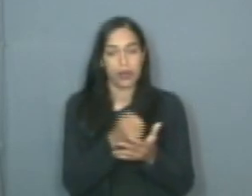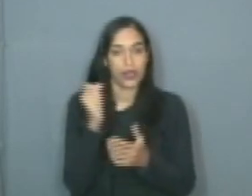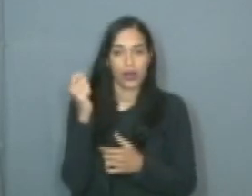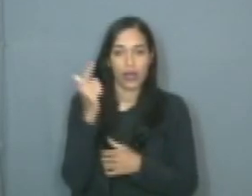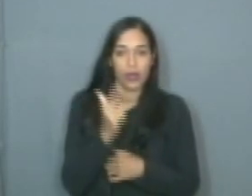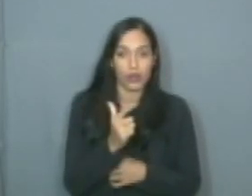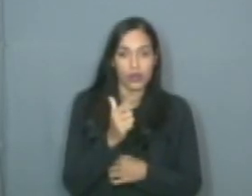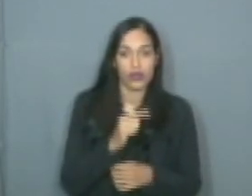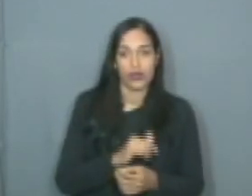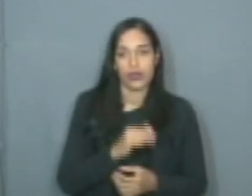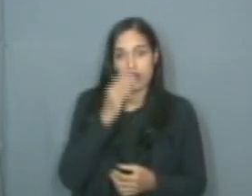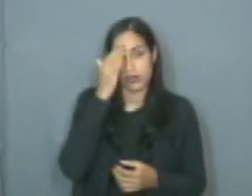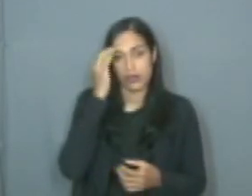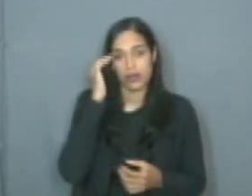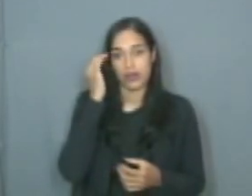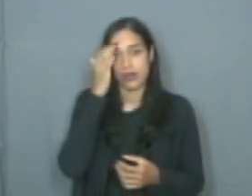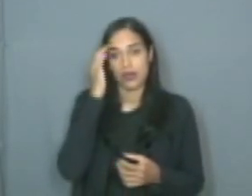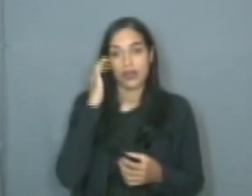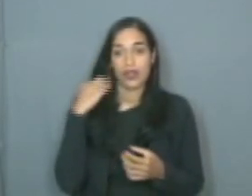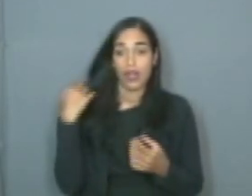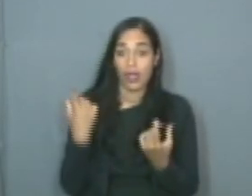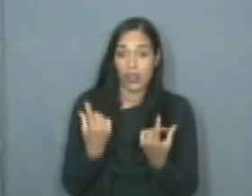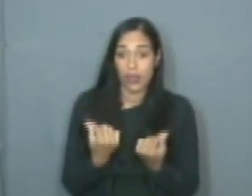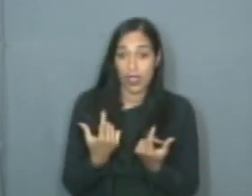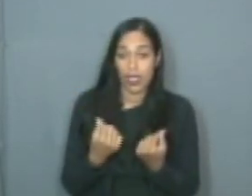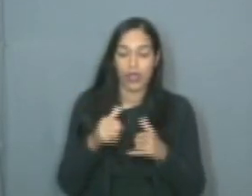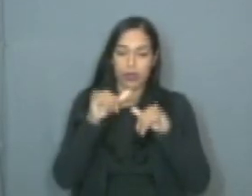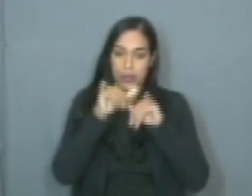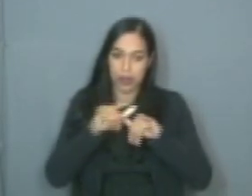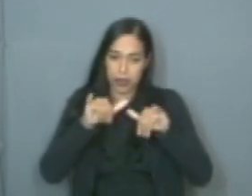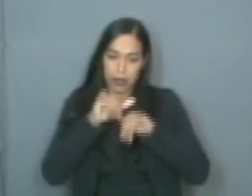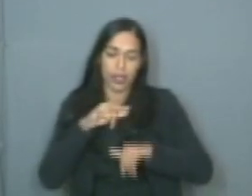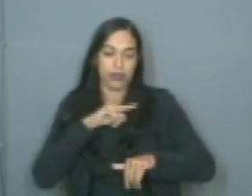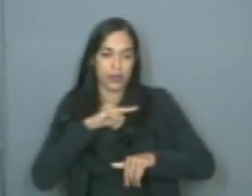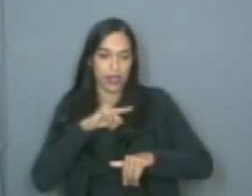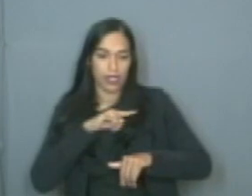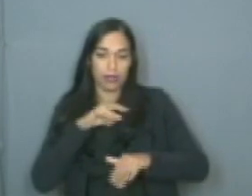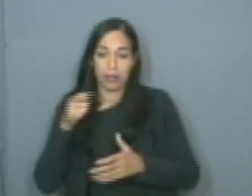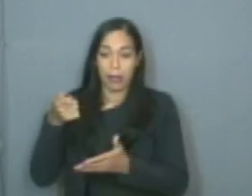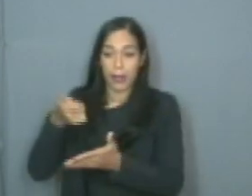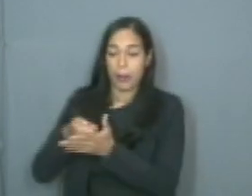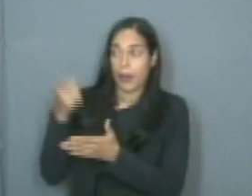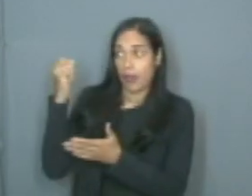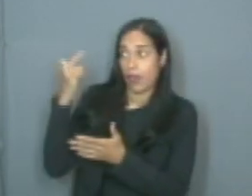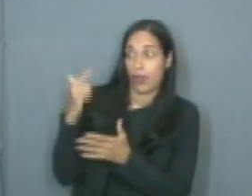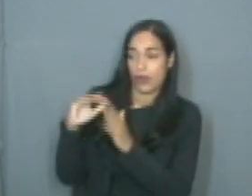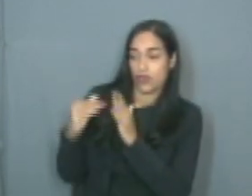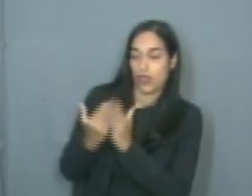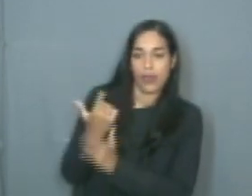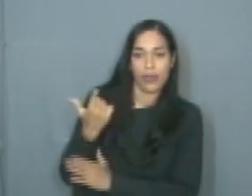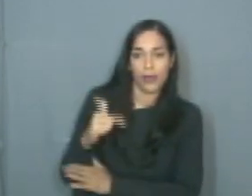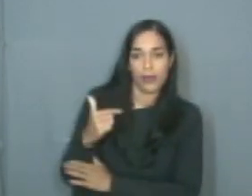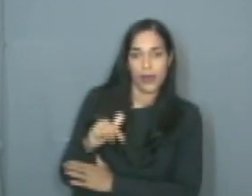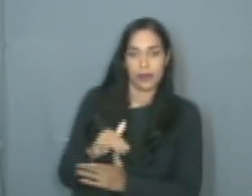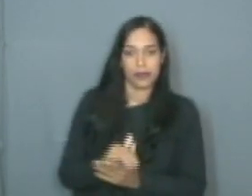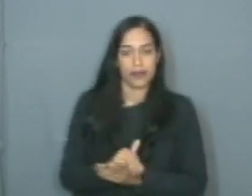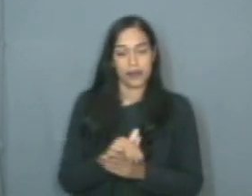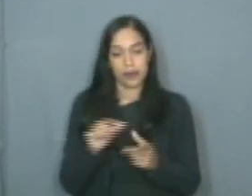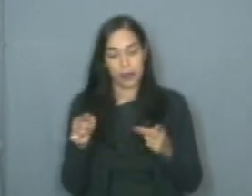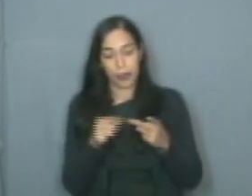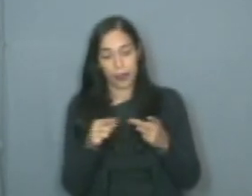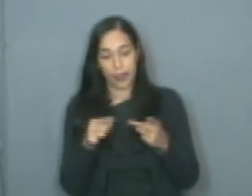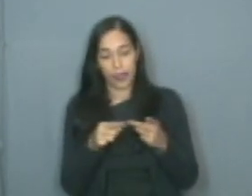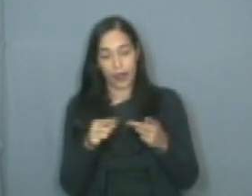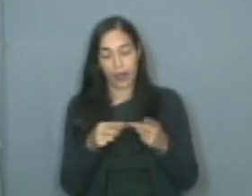Dinheiro para poder usar em propaganda tem, para pagar a conta de luz não tem. O outro requerimento, já vou passar